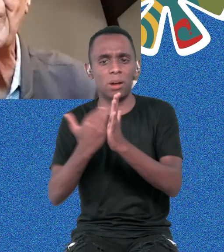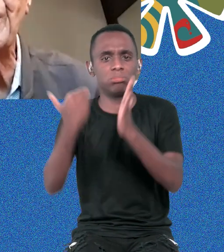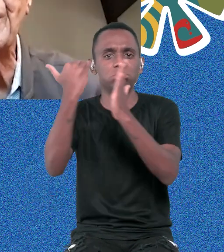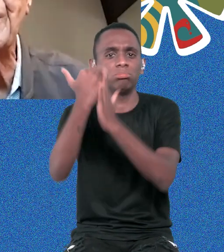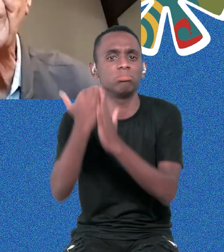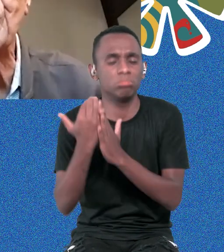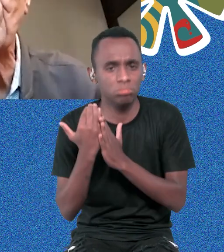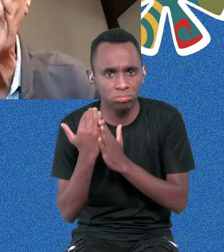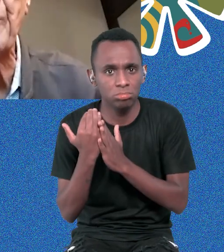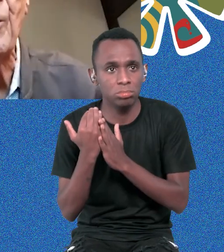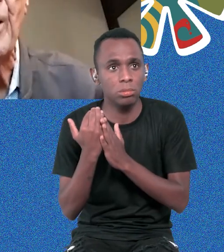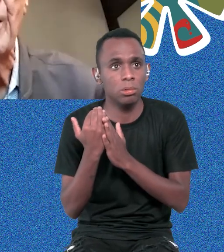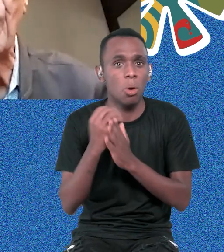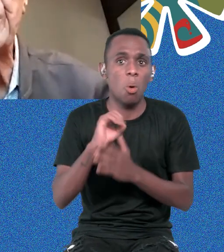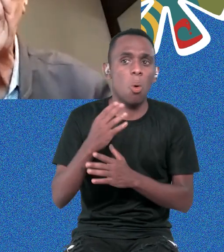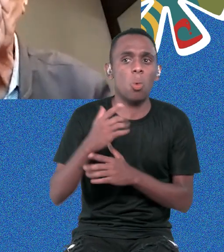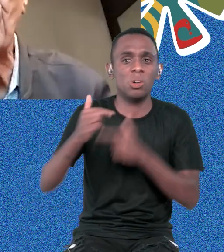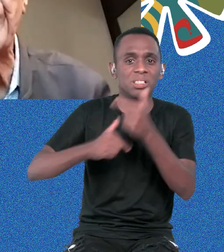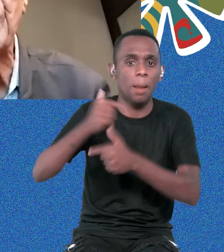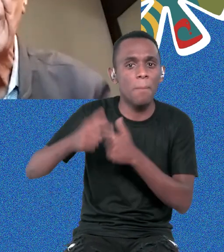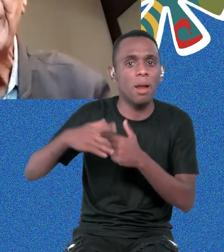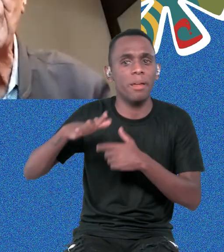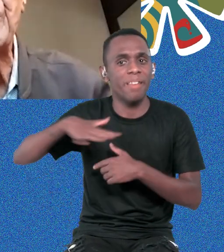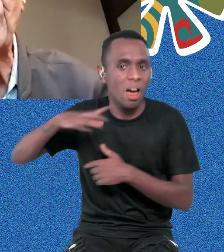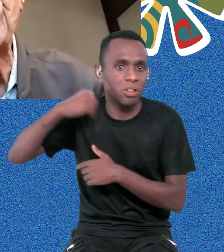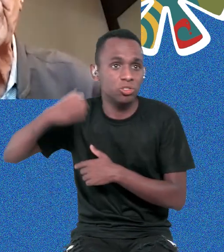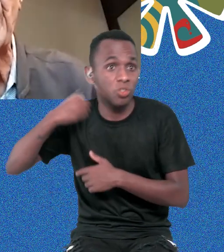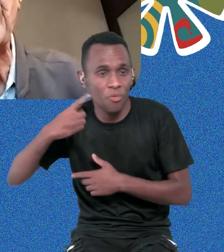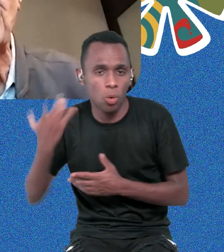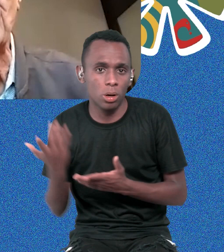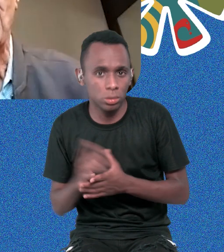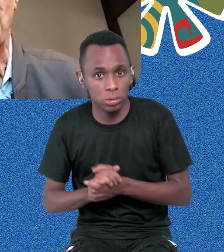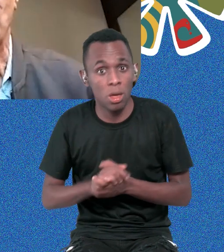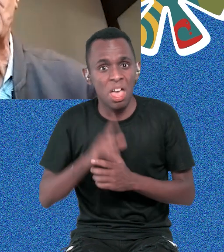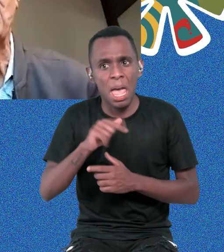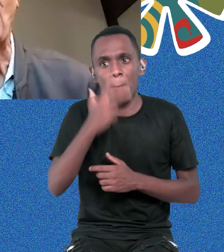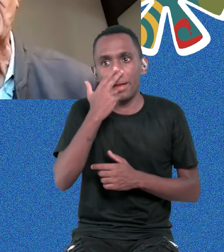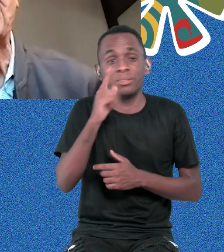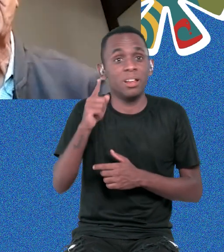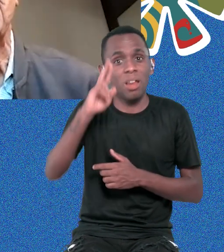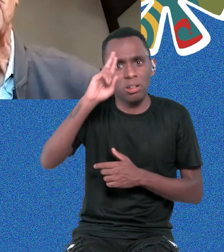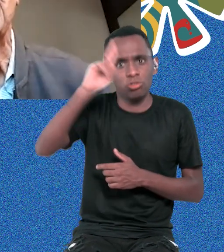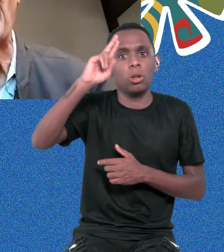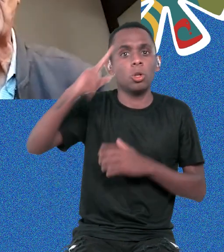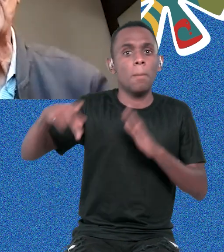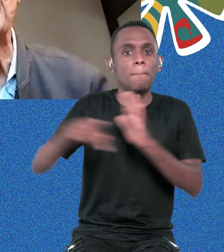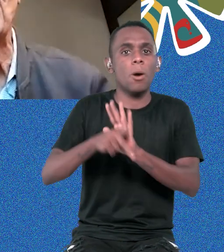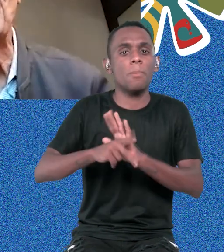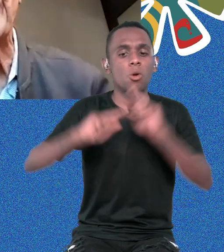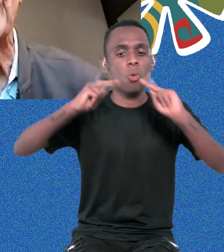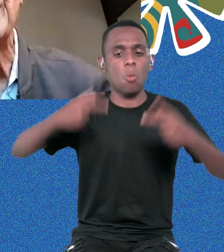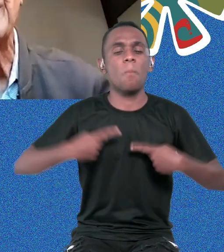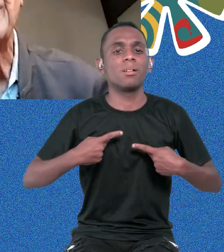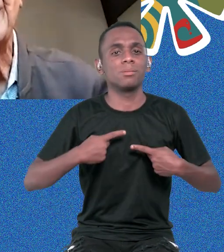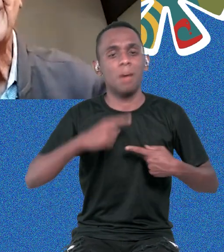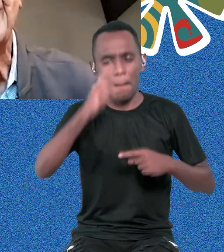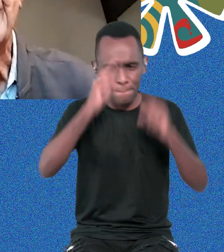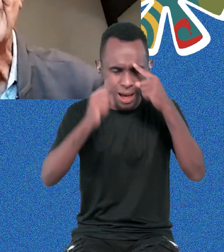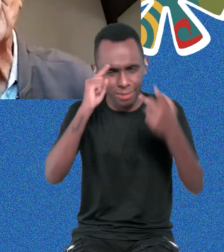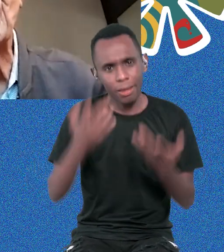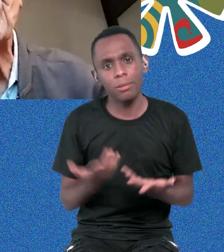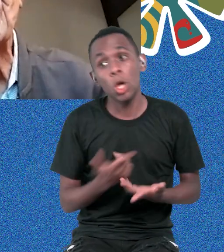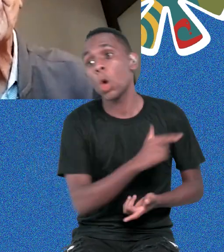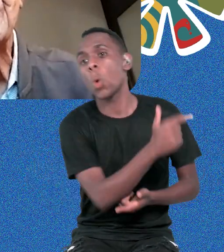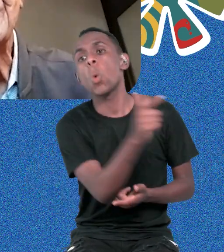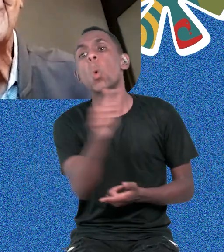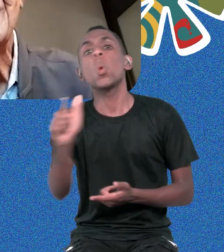na, no, no Supremo, ou que está no Congresso. Não, se consideram que são os donos da condição humana.